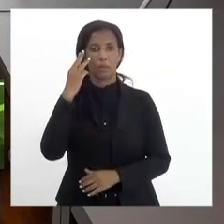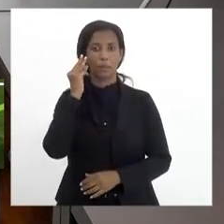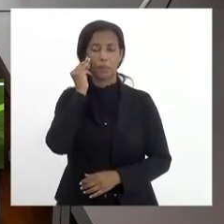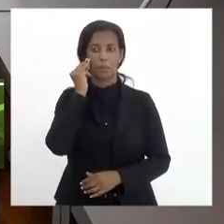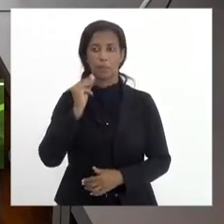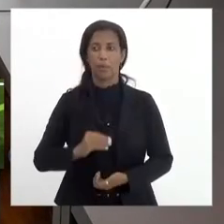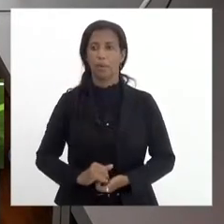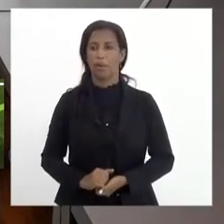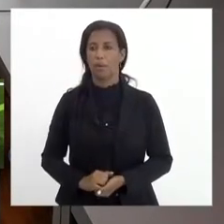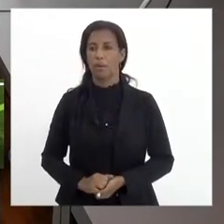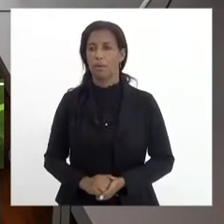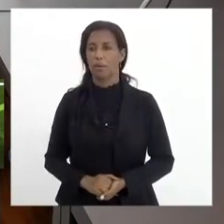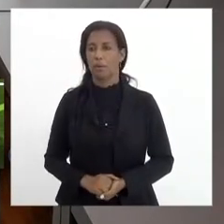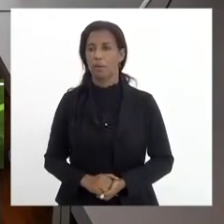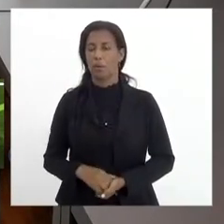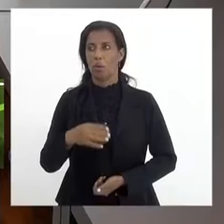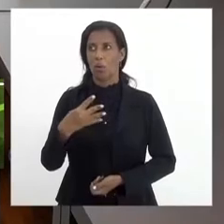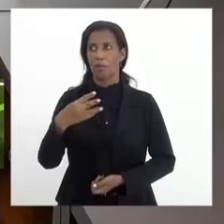4359. Pode repetir, presidente, por gentileza?